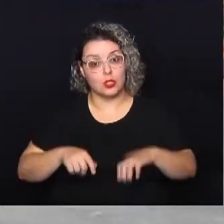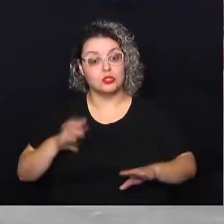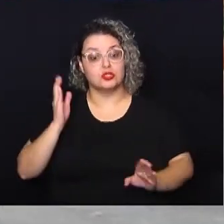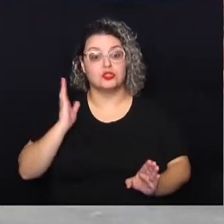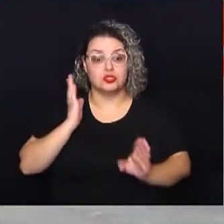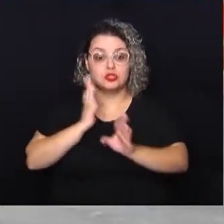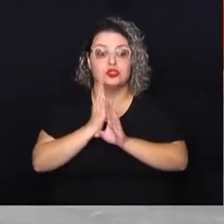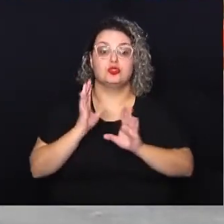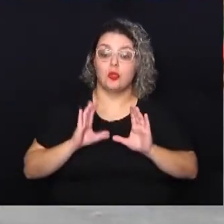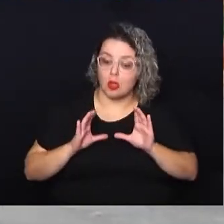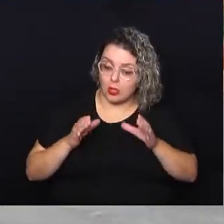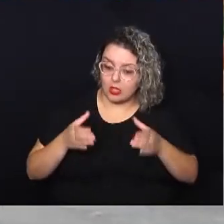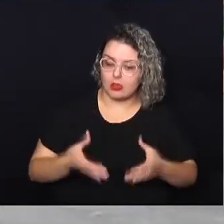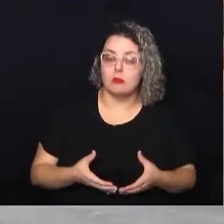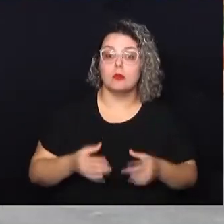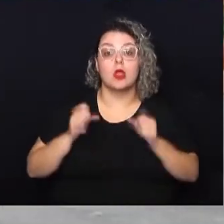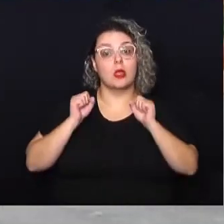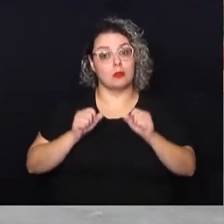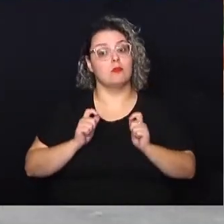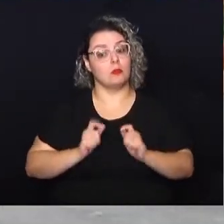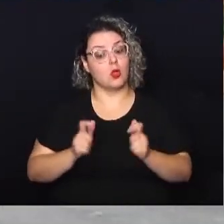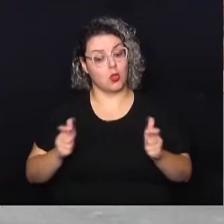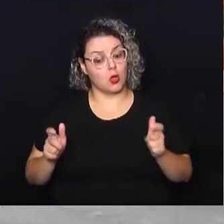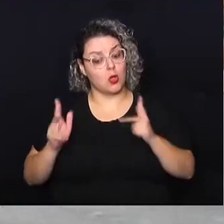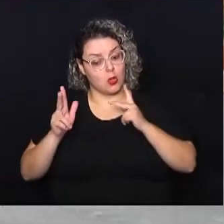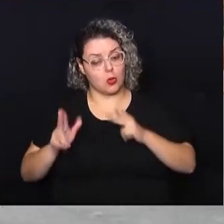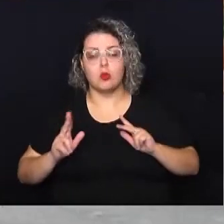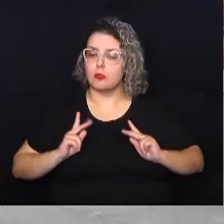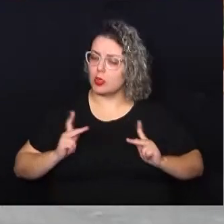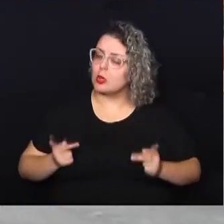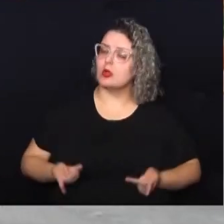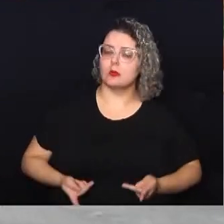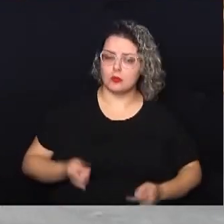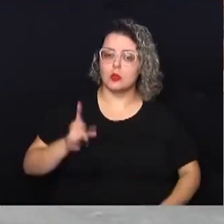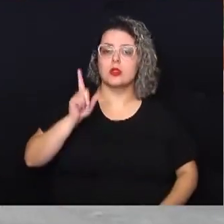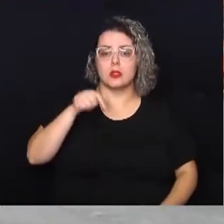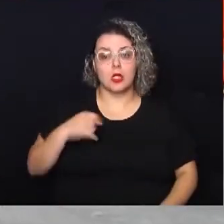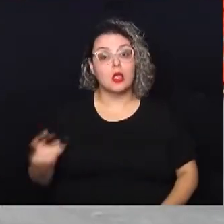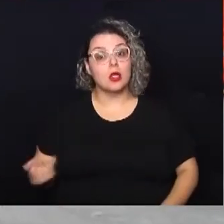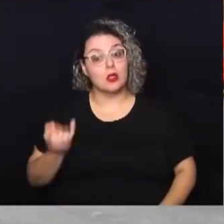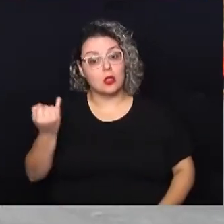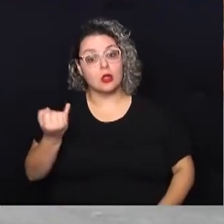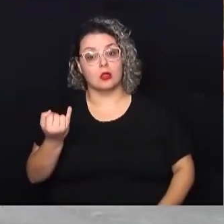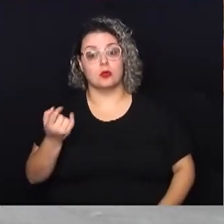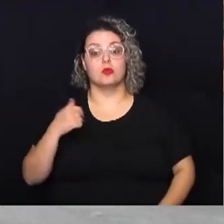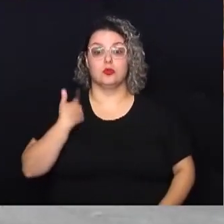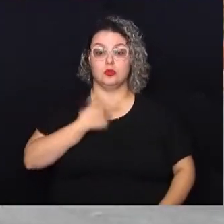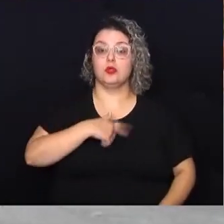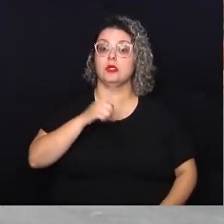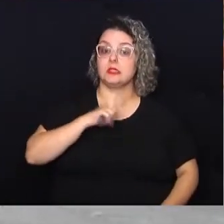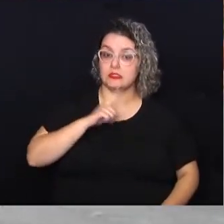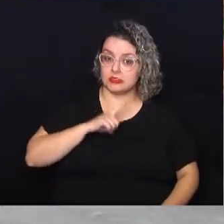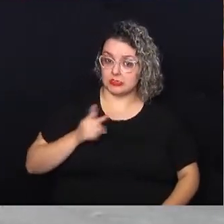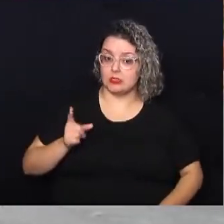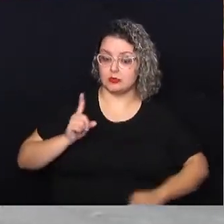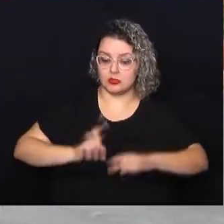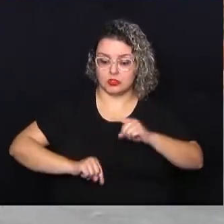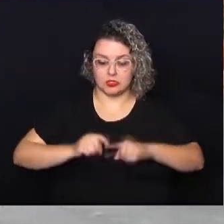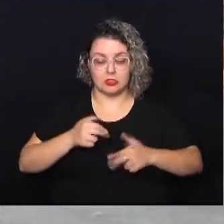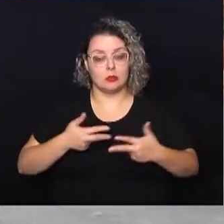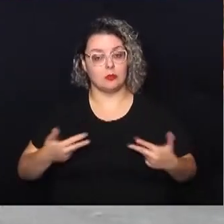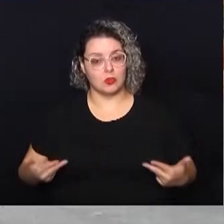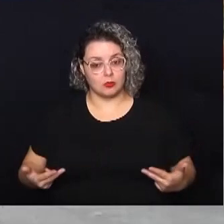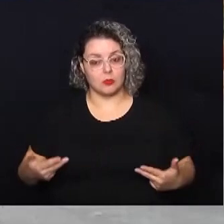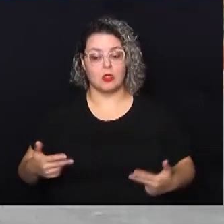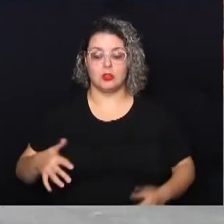desta comunidade para que possam crescer como seres humanos, porque é isso que é fundamental. Nós temos que ter equipamentos públicos